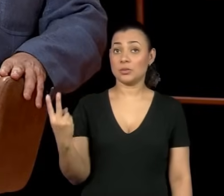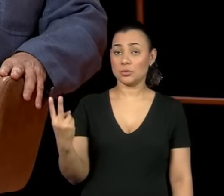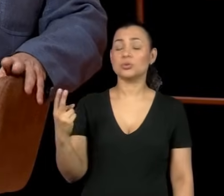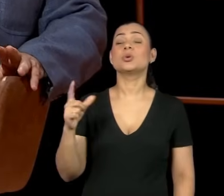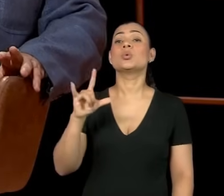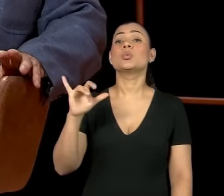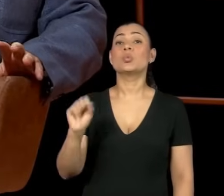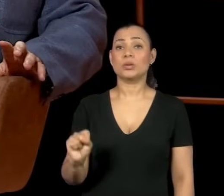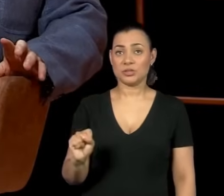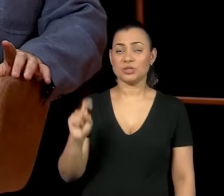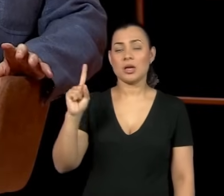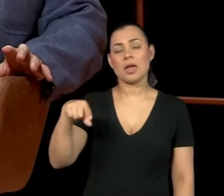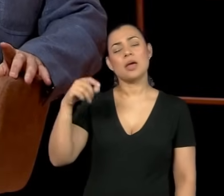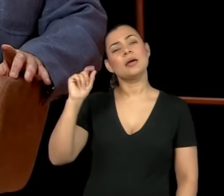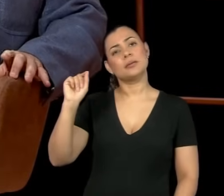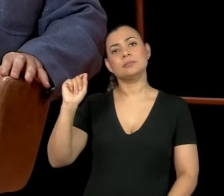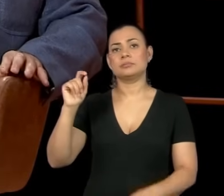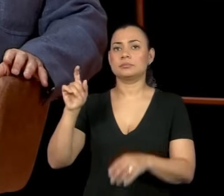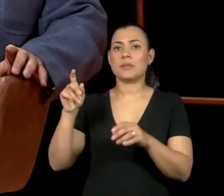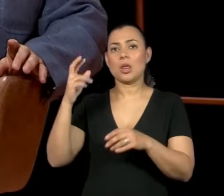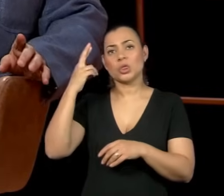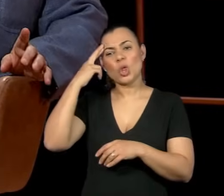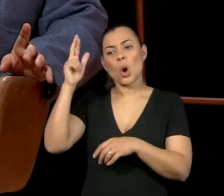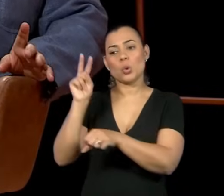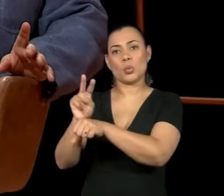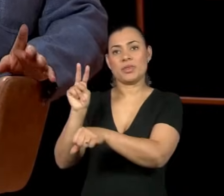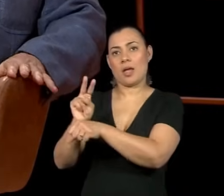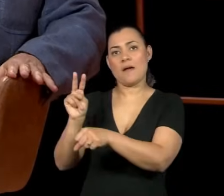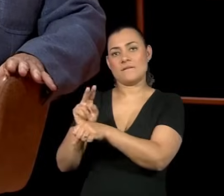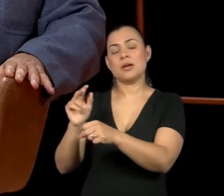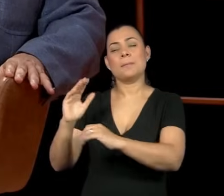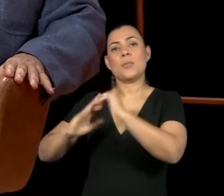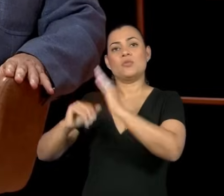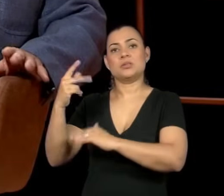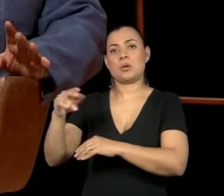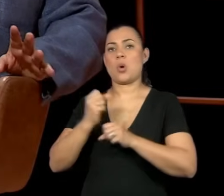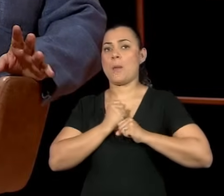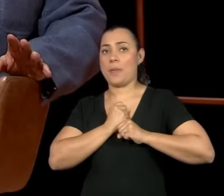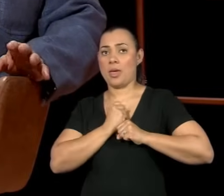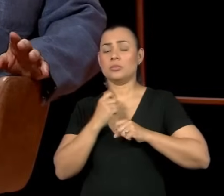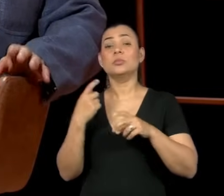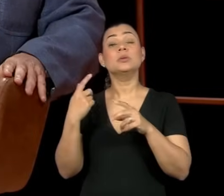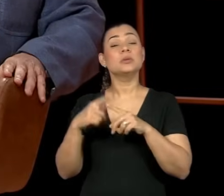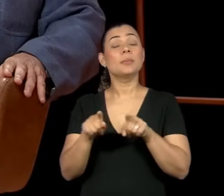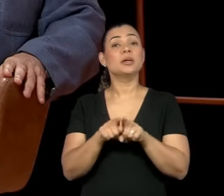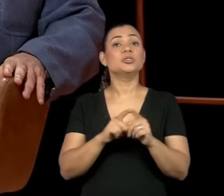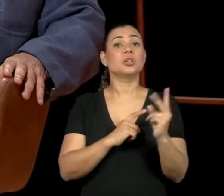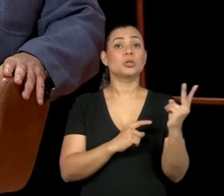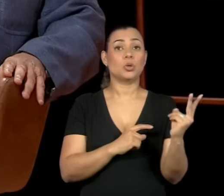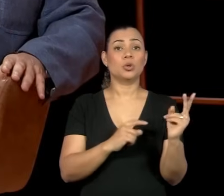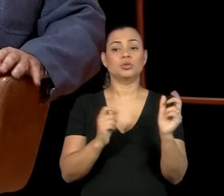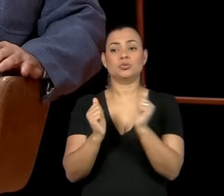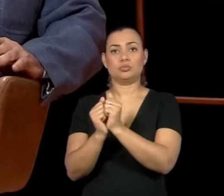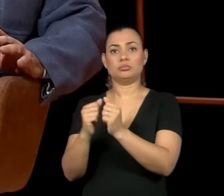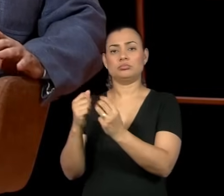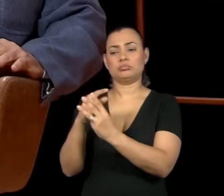Rocha, que era o empresário pessoal do Roberto, e o Robson Paraíso, que eram os dois produtores do Roberto,